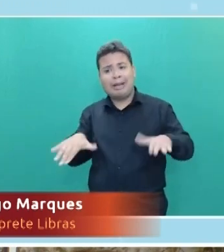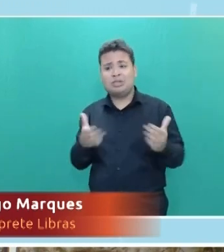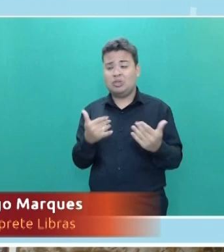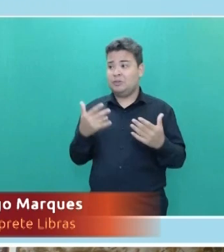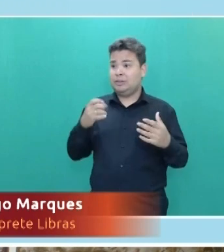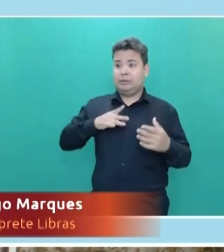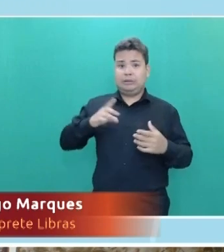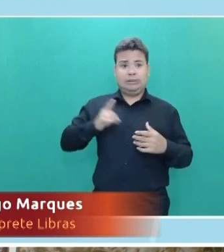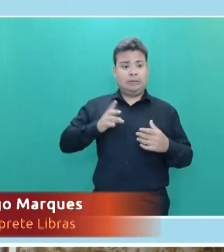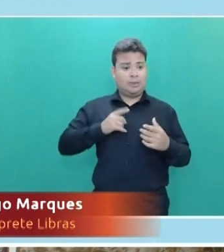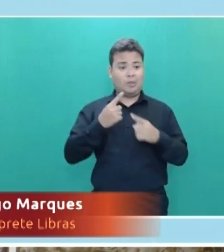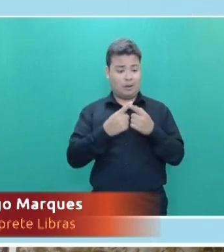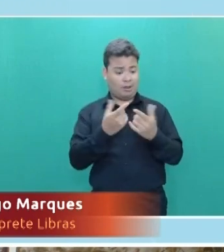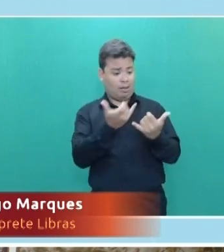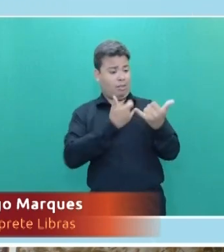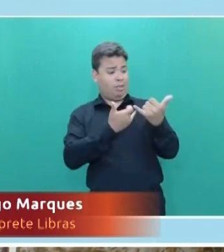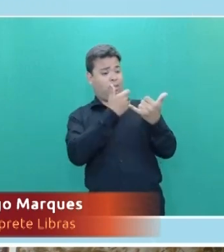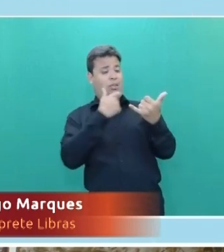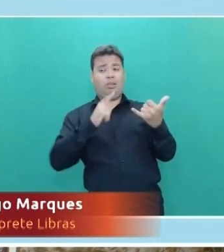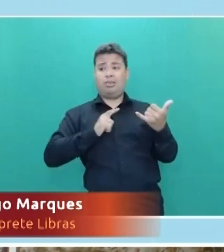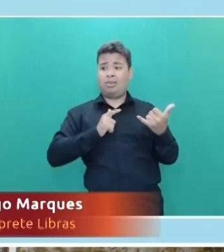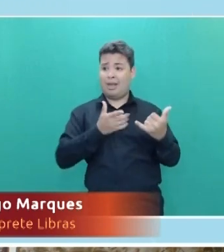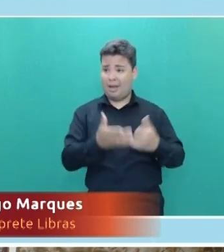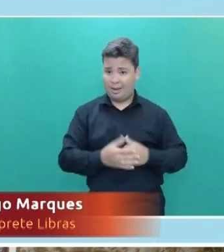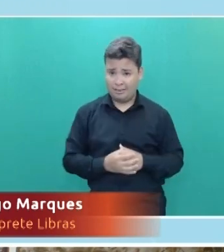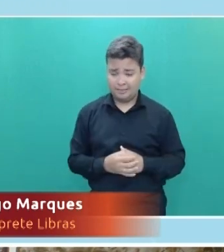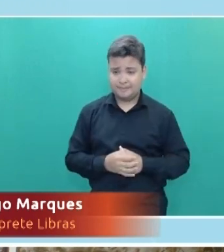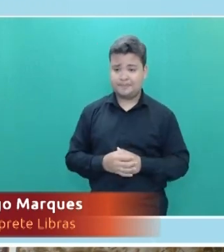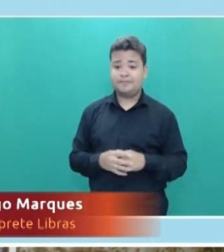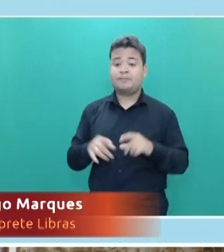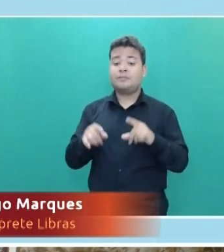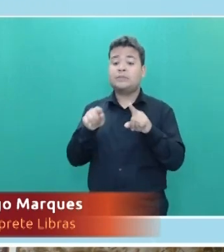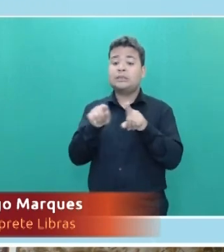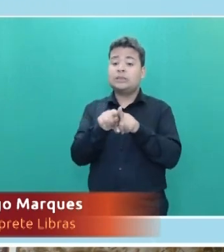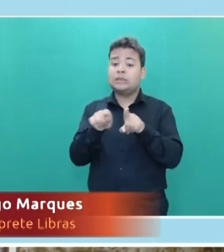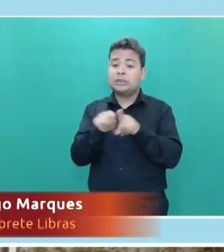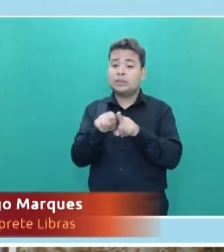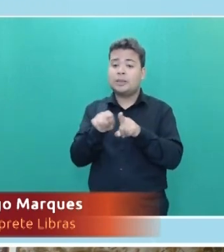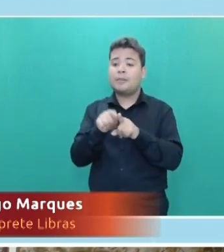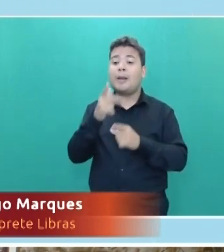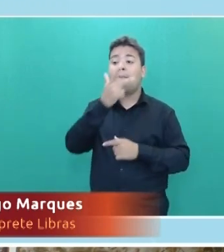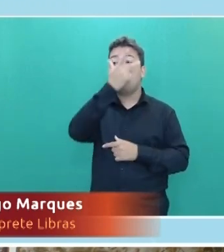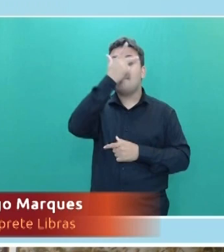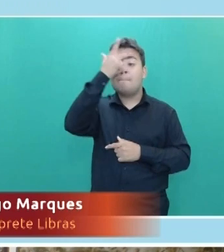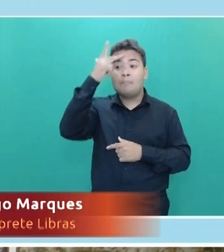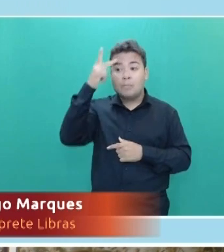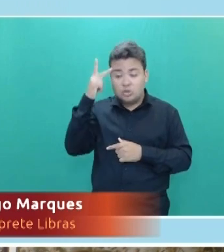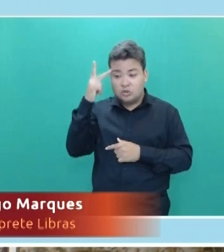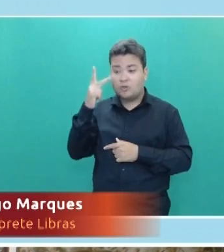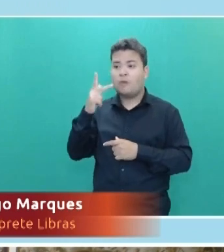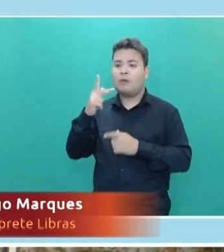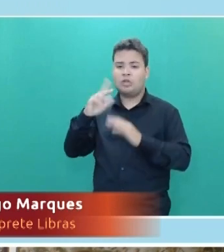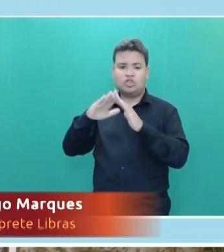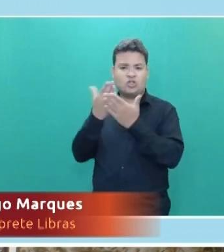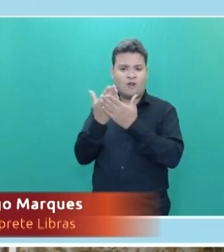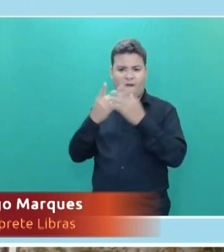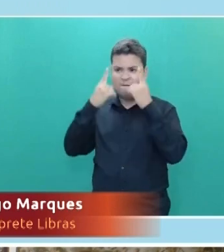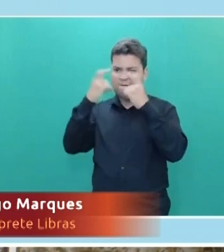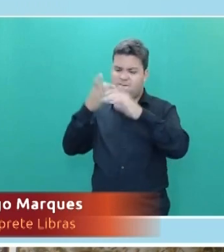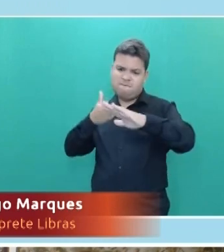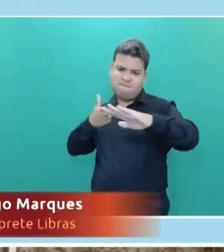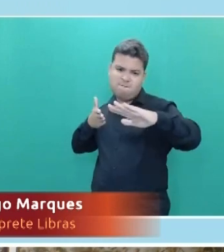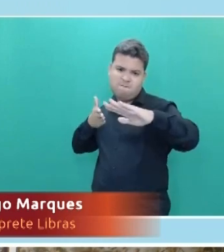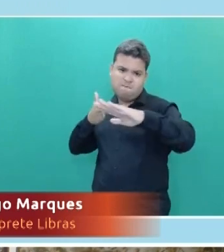e também sobre a questão de divulgar ou não informações sobre os autores, né, de atos violentos. A imprensa tem